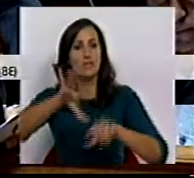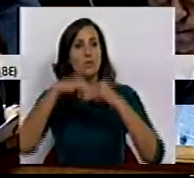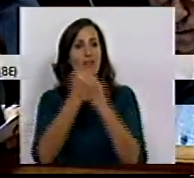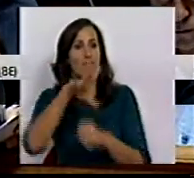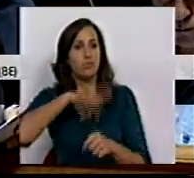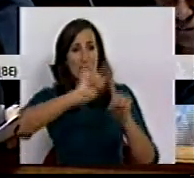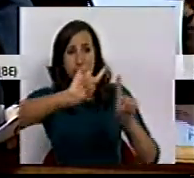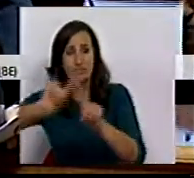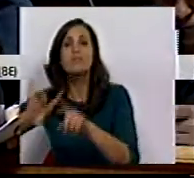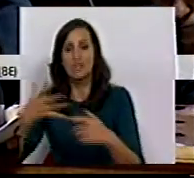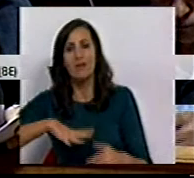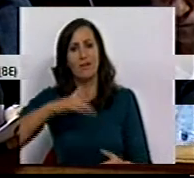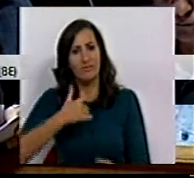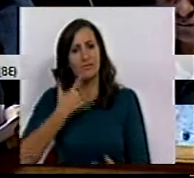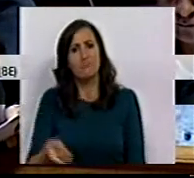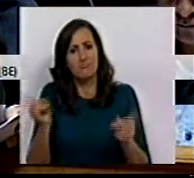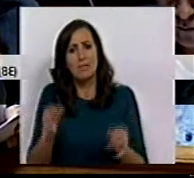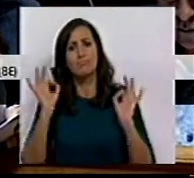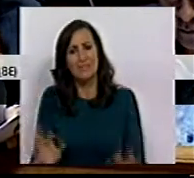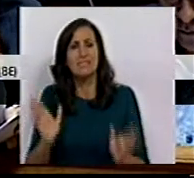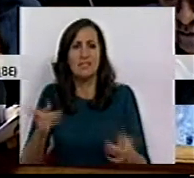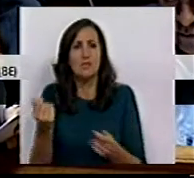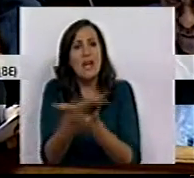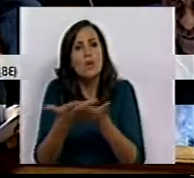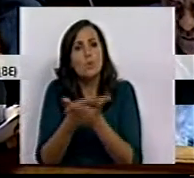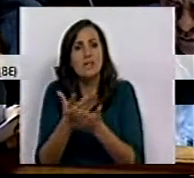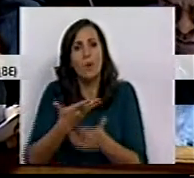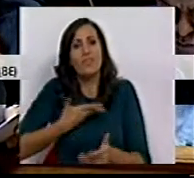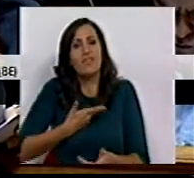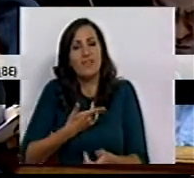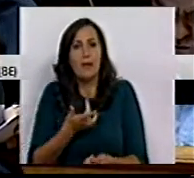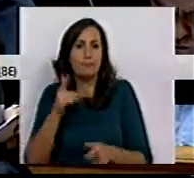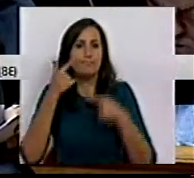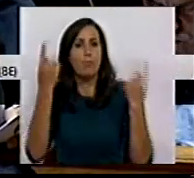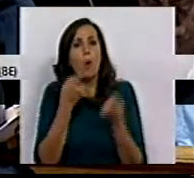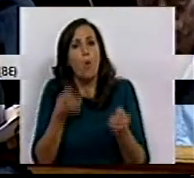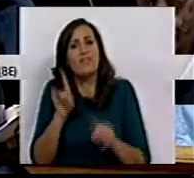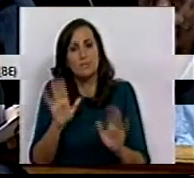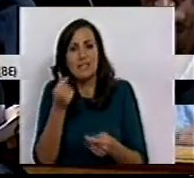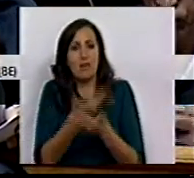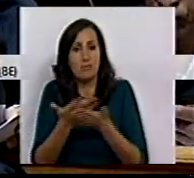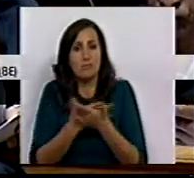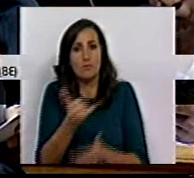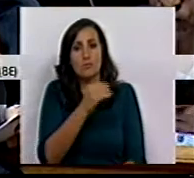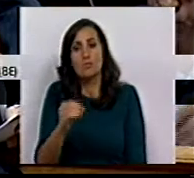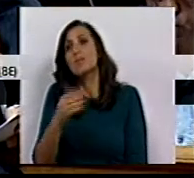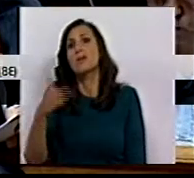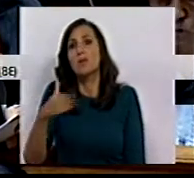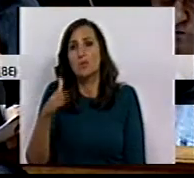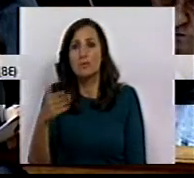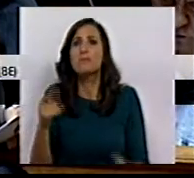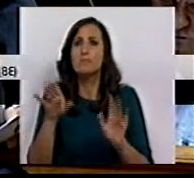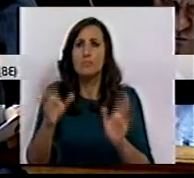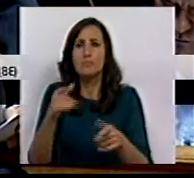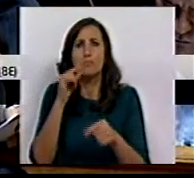da necessidade de proceder à renegociação da dívida pública. Há 3 anos e meio, em abril de 2011, o PCP propôs